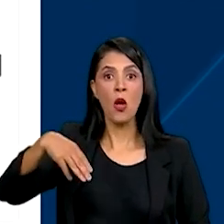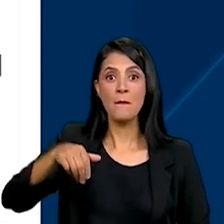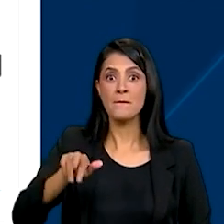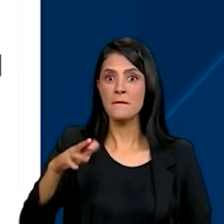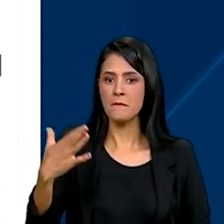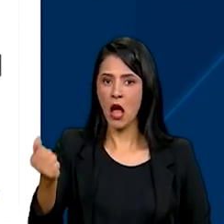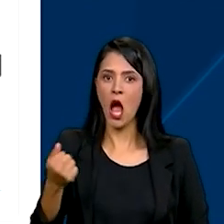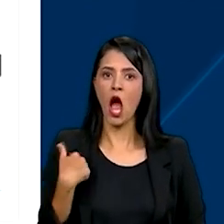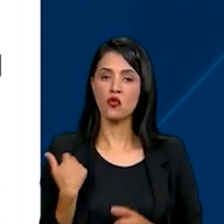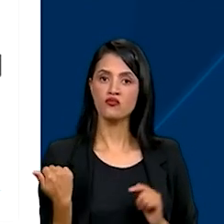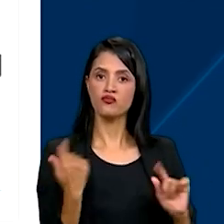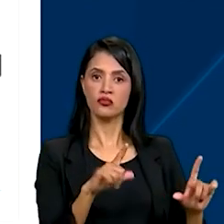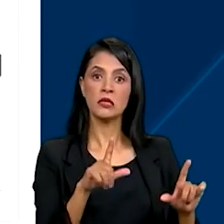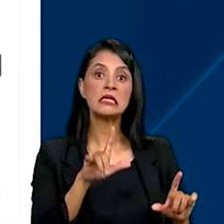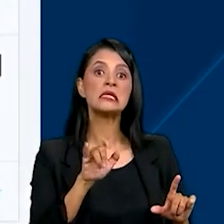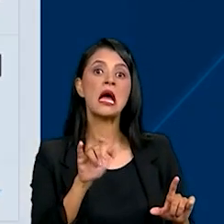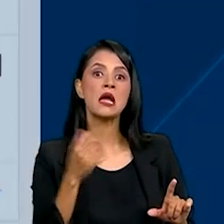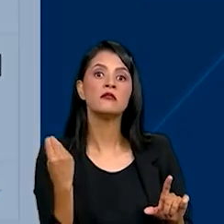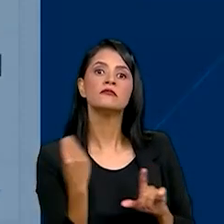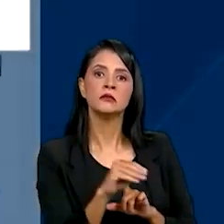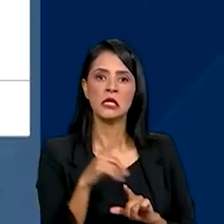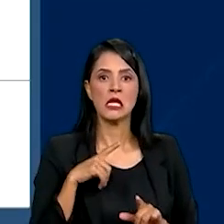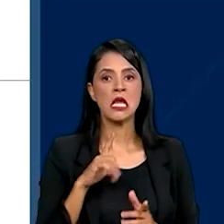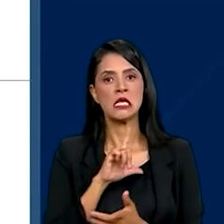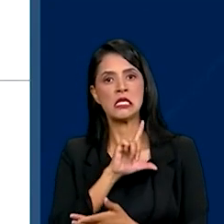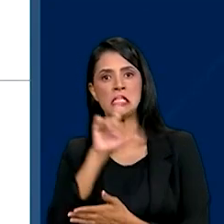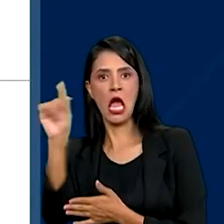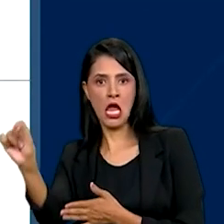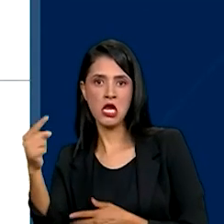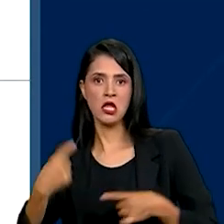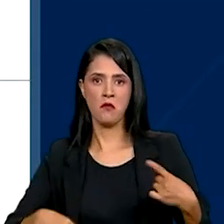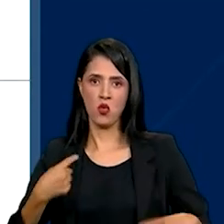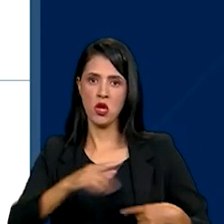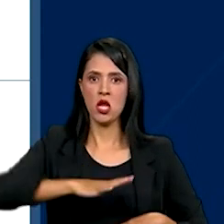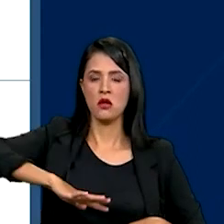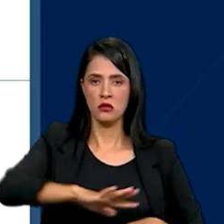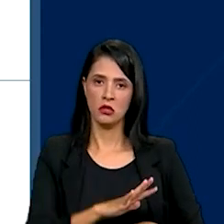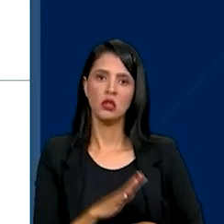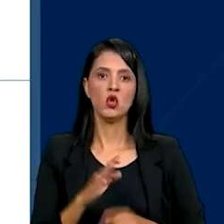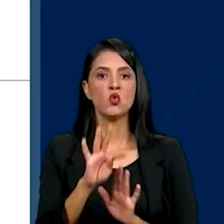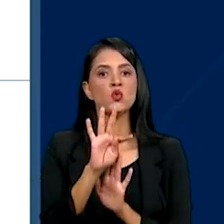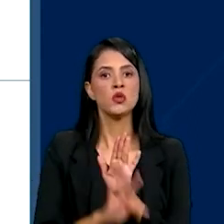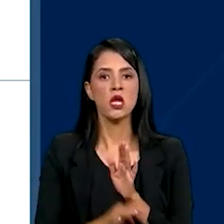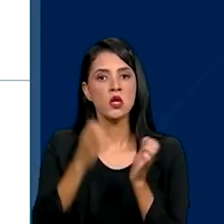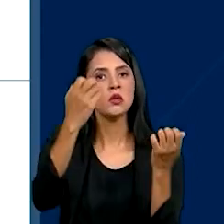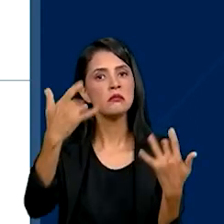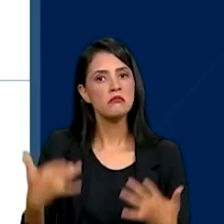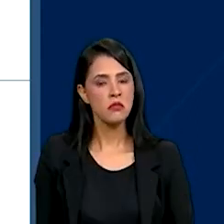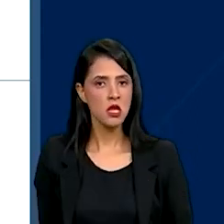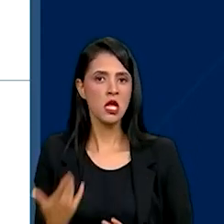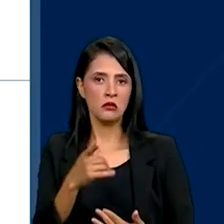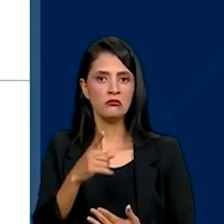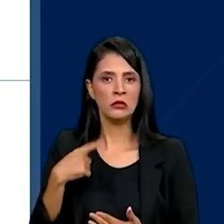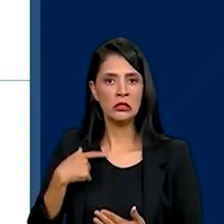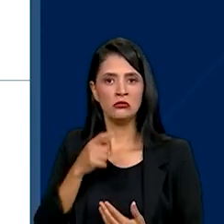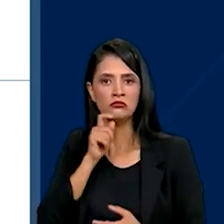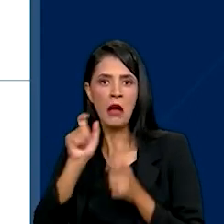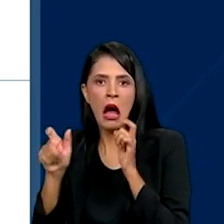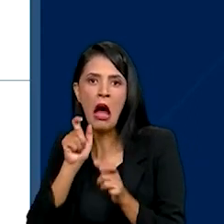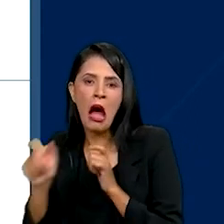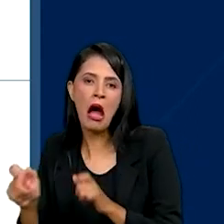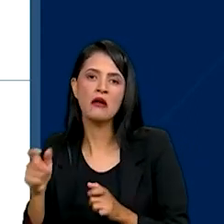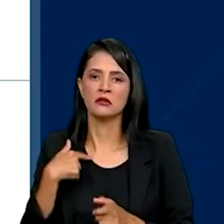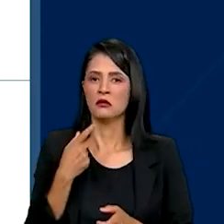depois acabou voltando atrás numa entrevista coletiva. Vamos conferir na matéria da TV Brasil